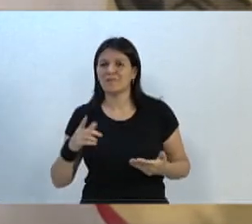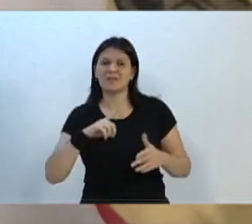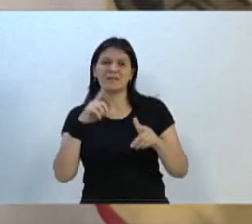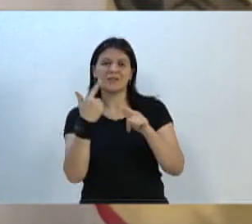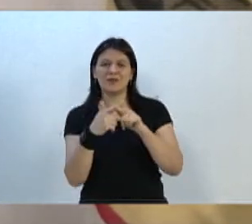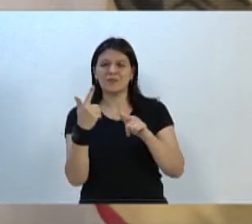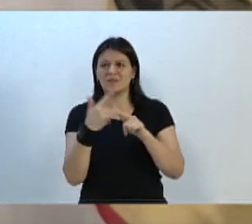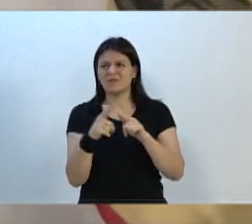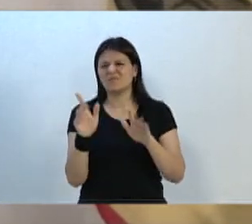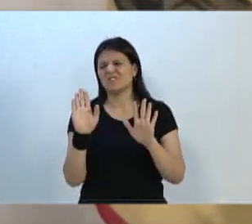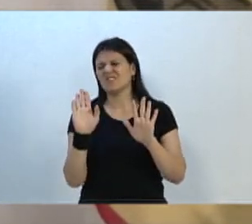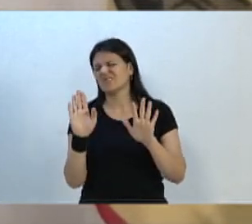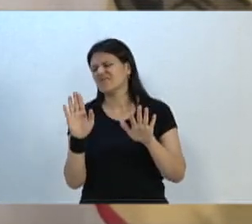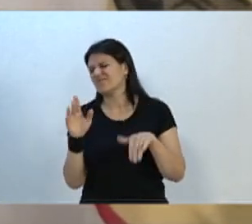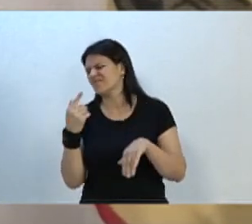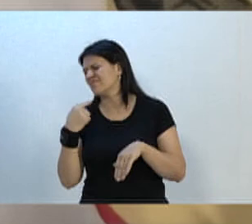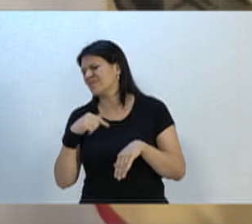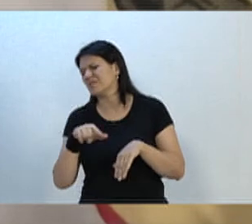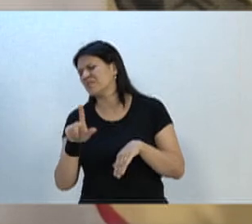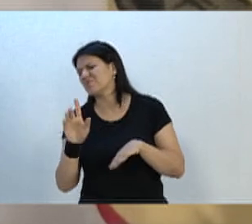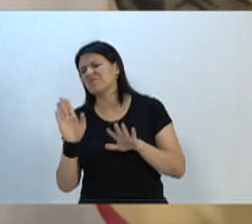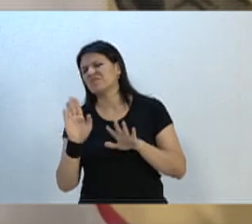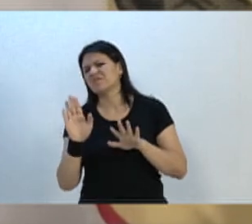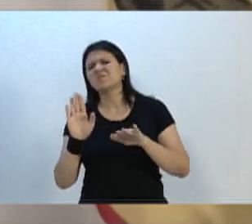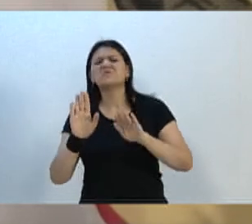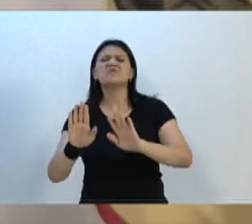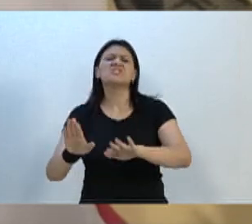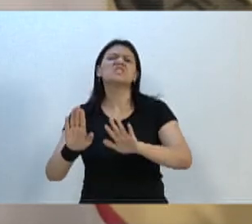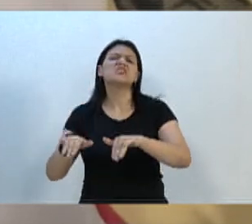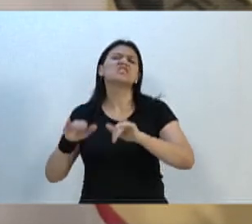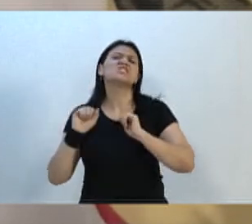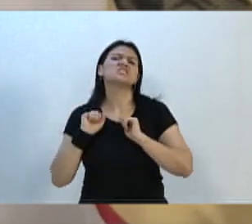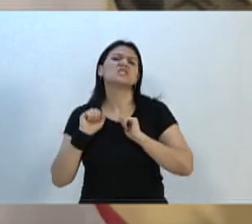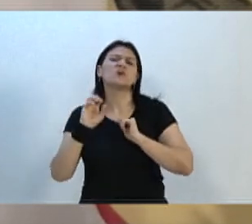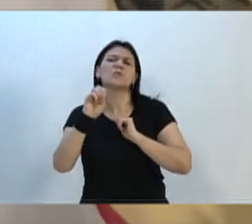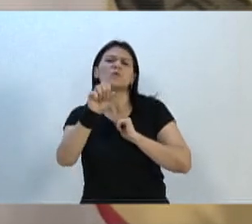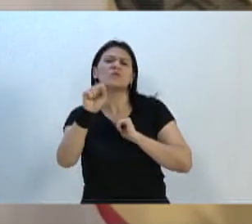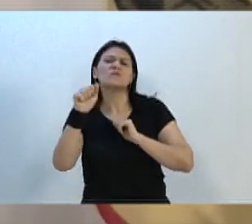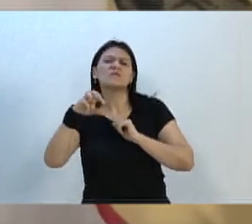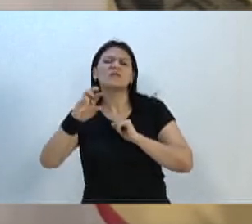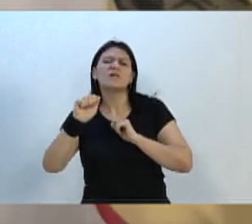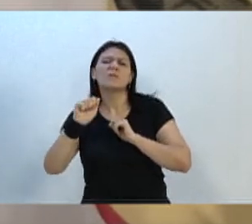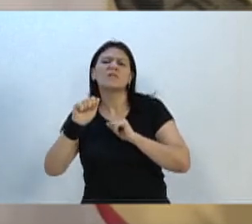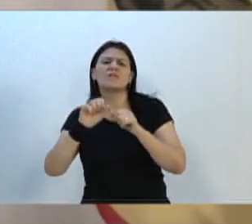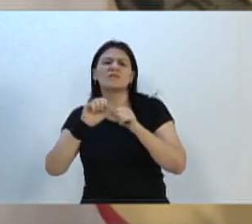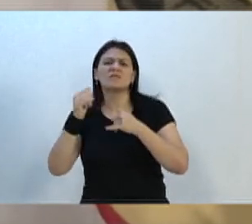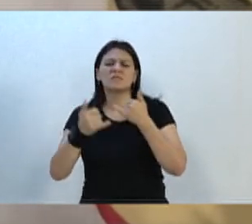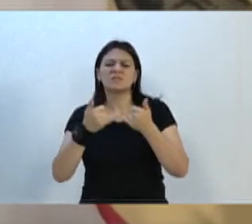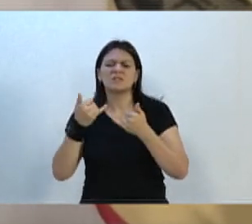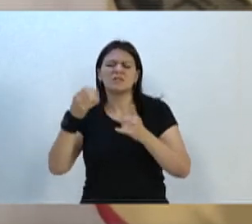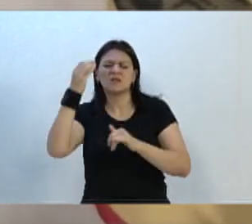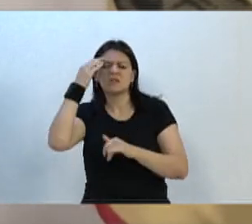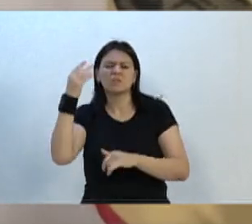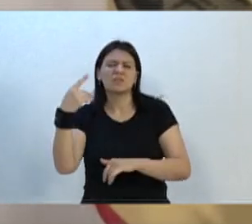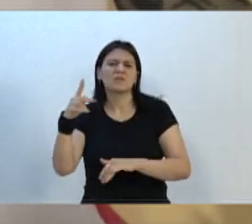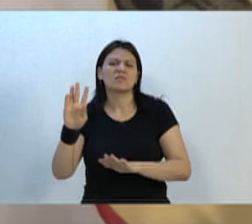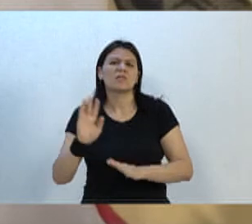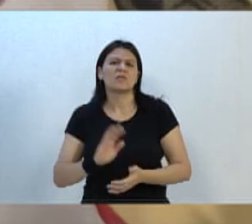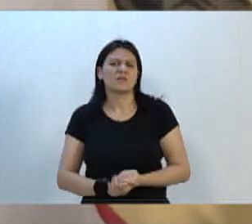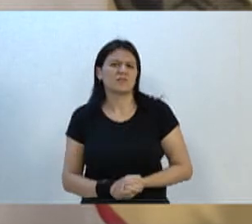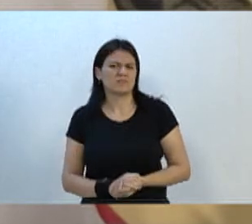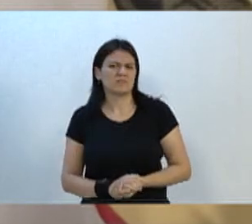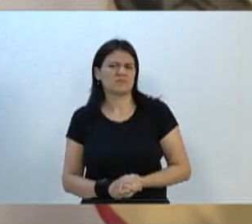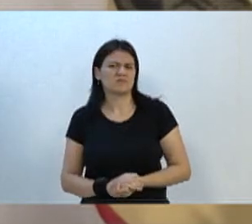problema não vou lutar vou deixar o Osama fazer a brincadeira dele vou jogar a culpa para ele ele vai ter que se virar vou jogar